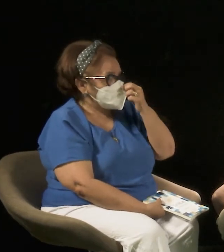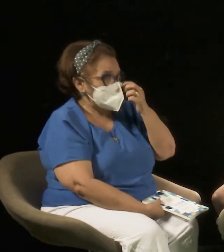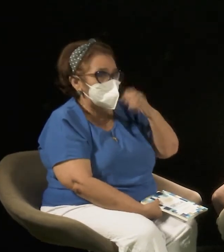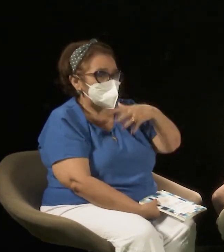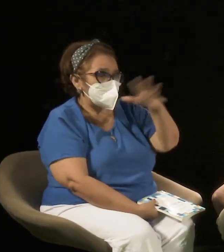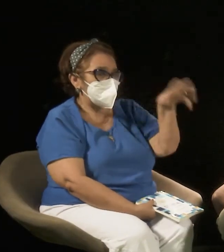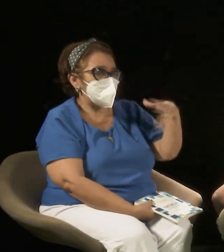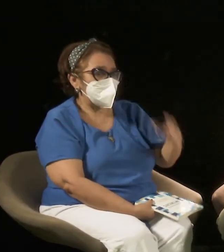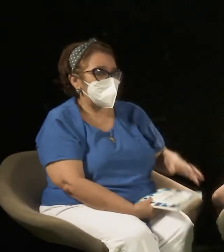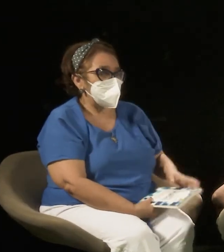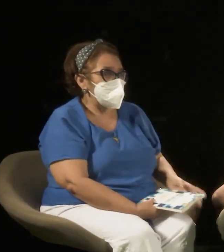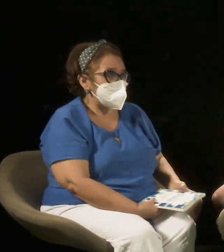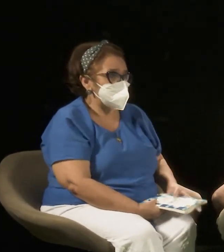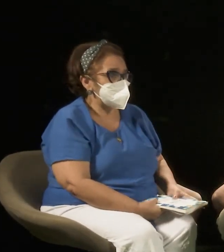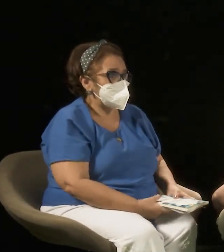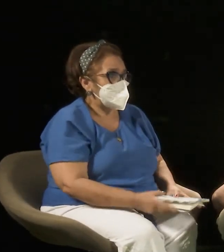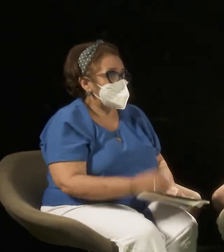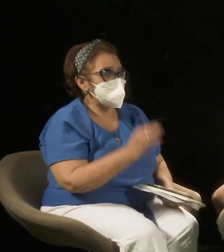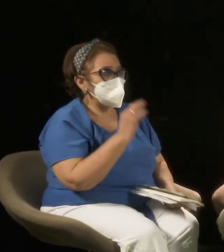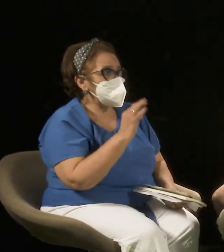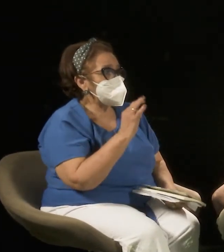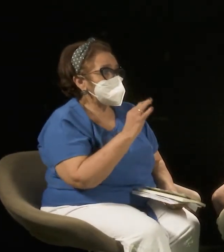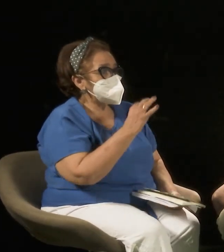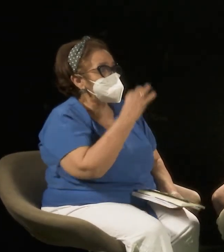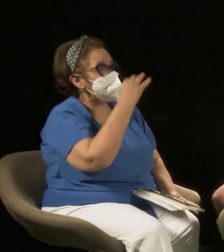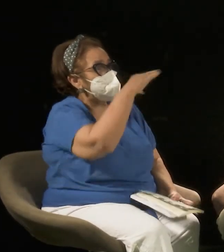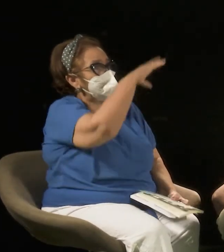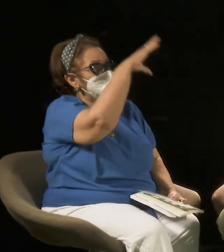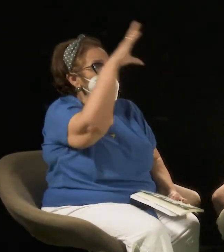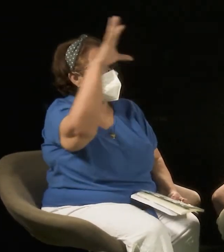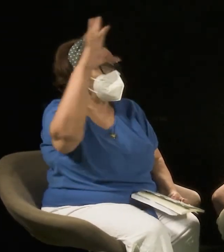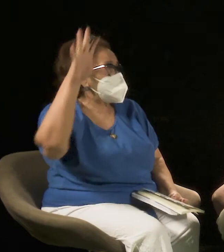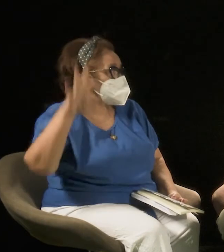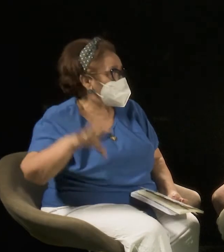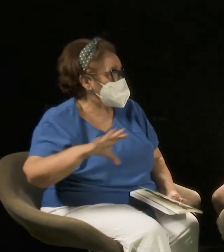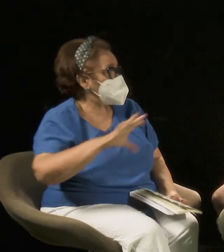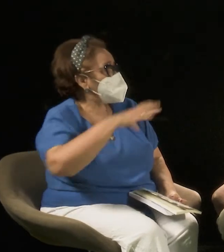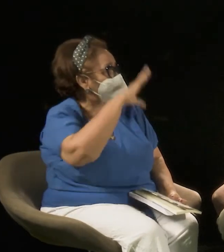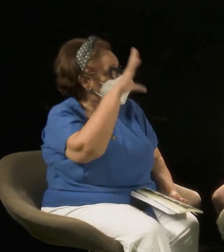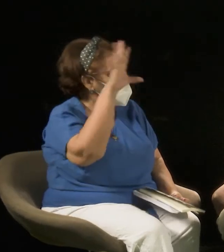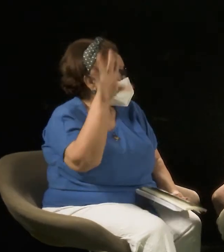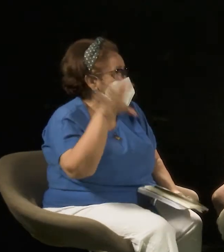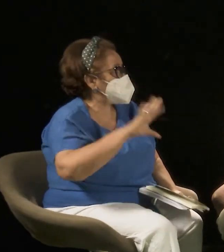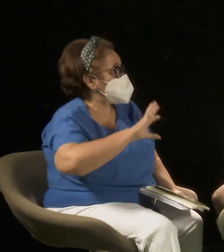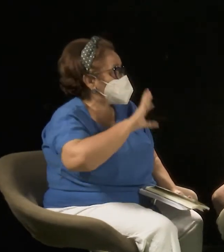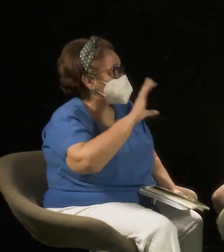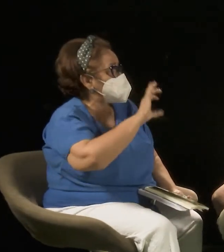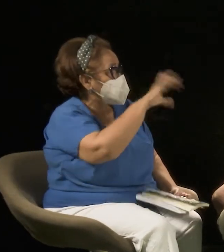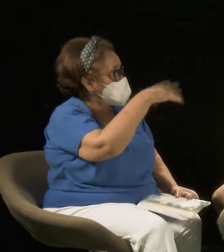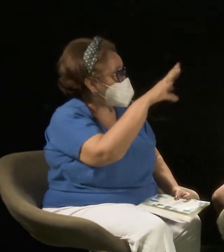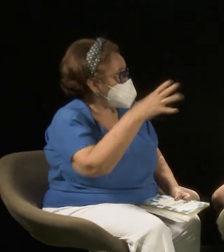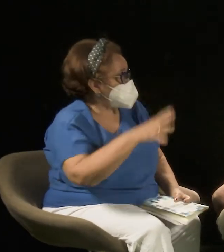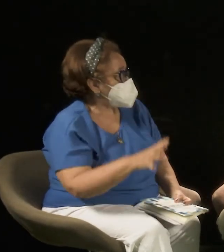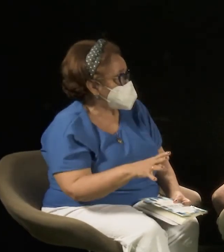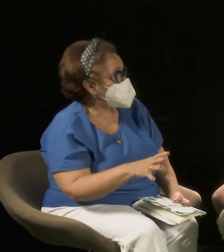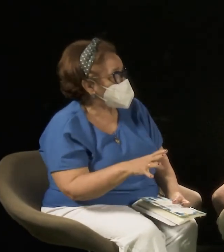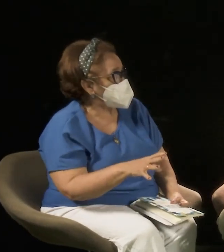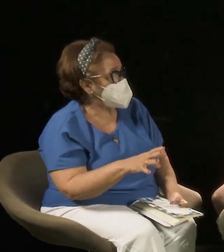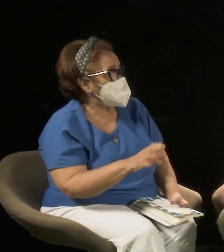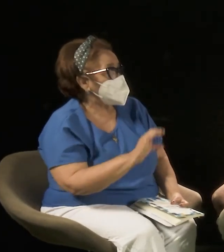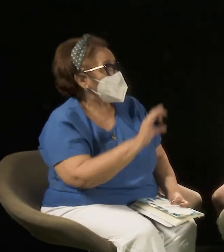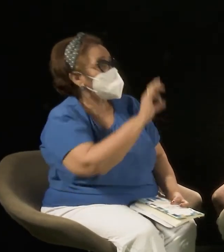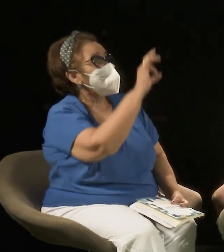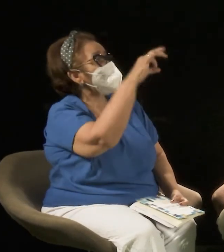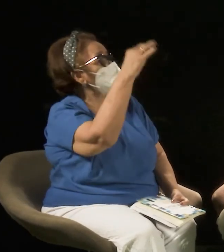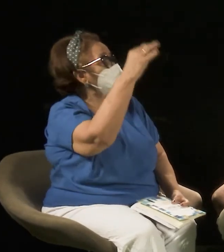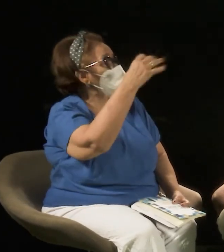no dia da culminância, eu achei muito interessante. Elas fizeram um painel bem grande com as fotos das crianças, com alguma cena de